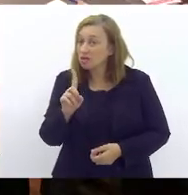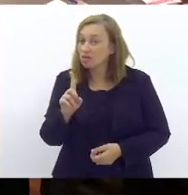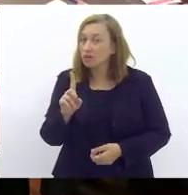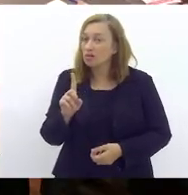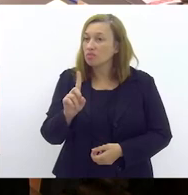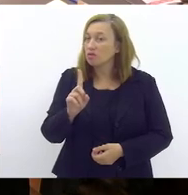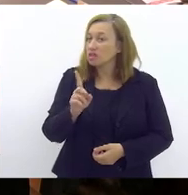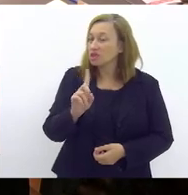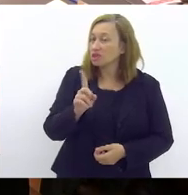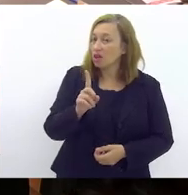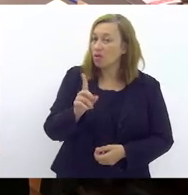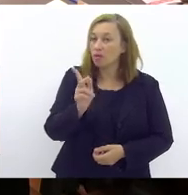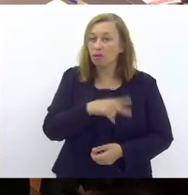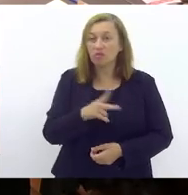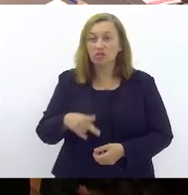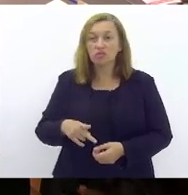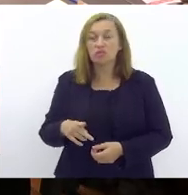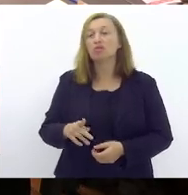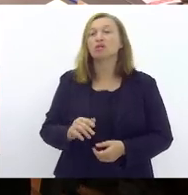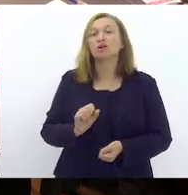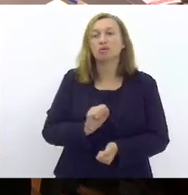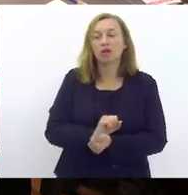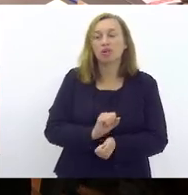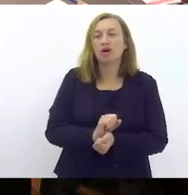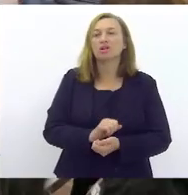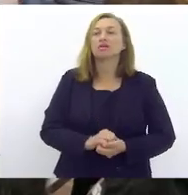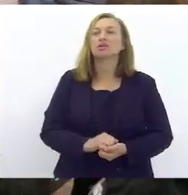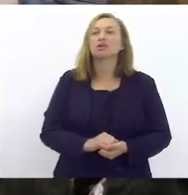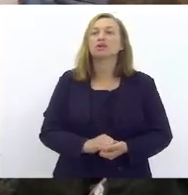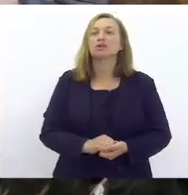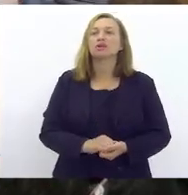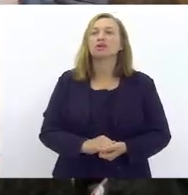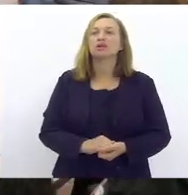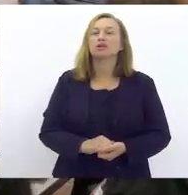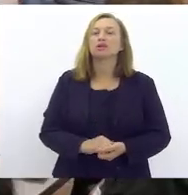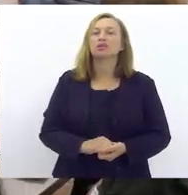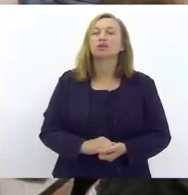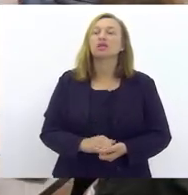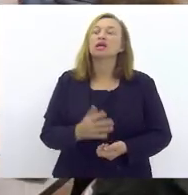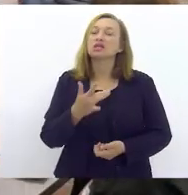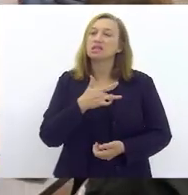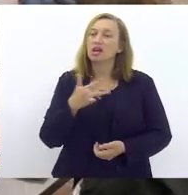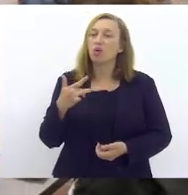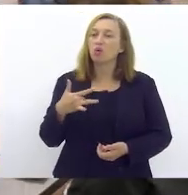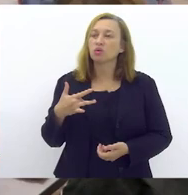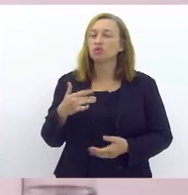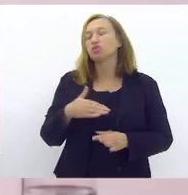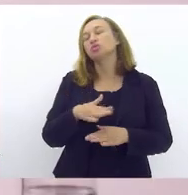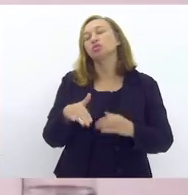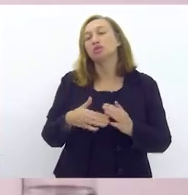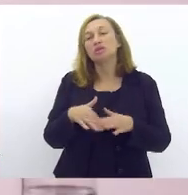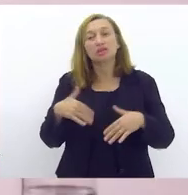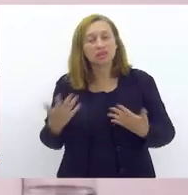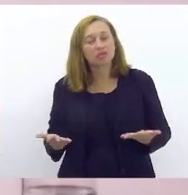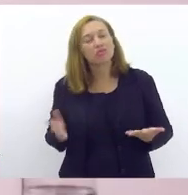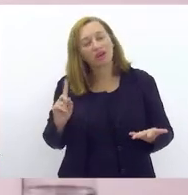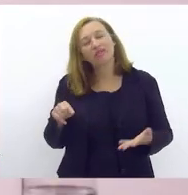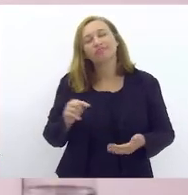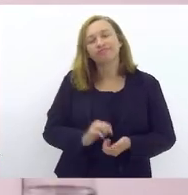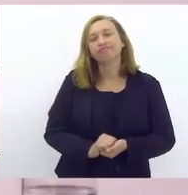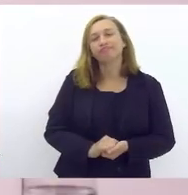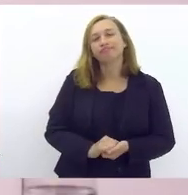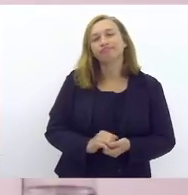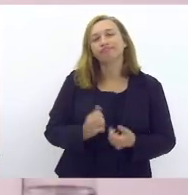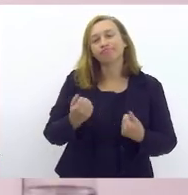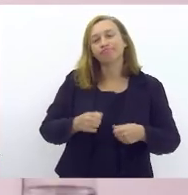consideradas professoras. Por enquanto. Peço conclusão, doutor. Entendeu? É uma questão até de saúde de todos. Então, é isso. Precisamos